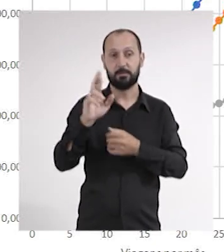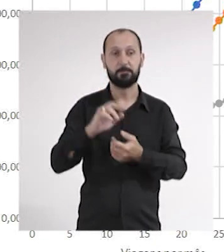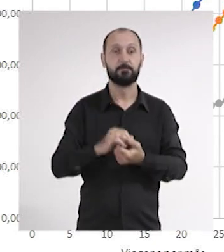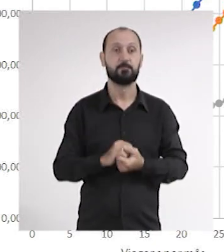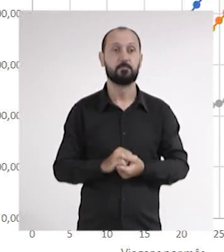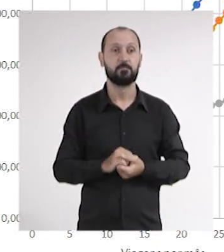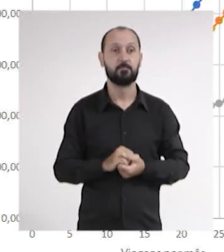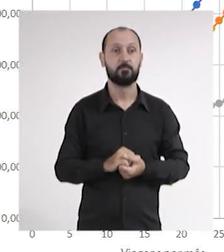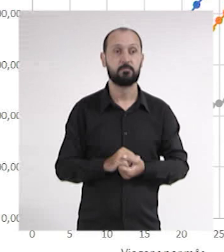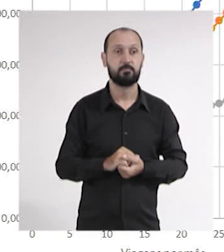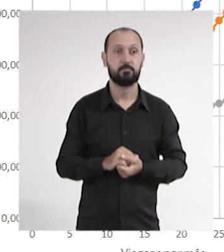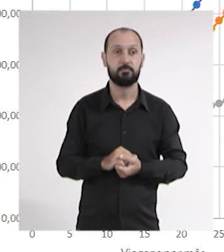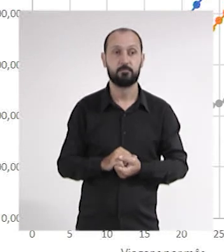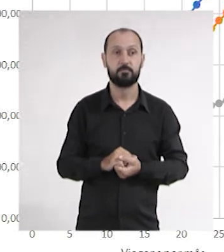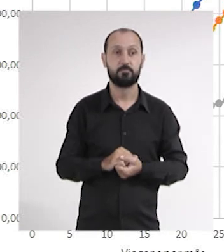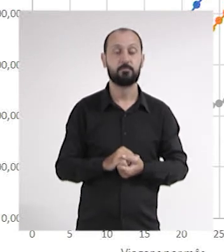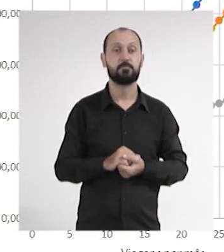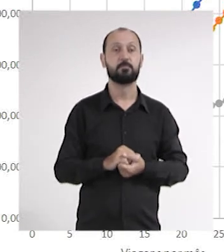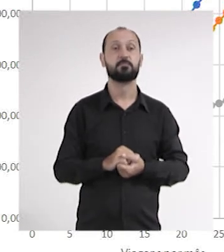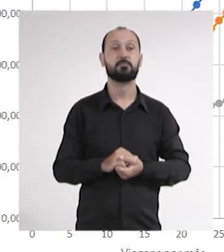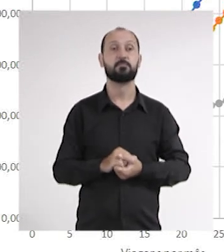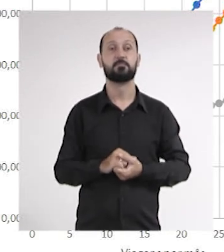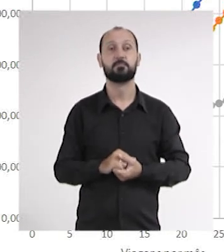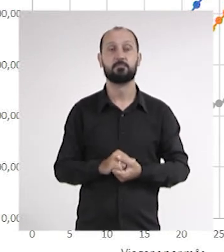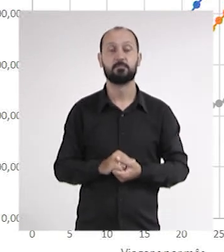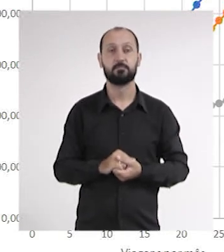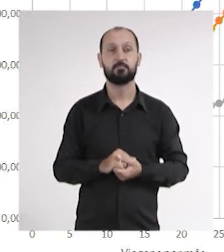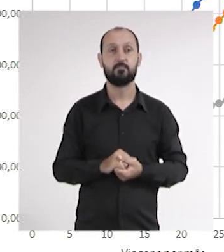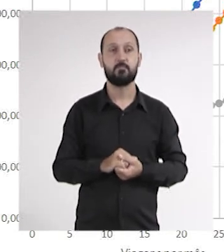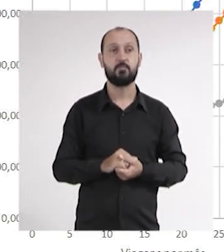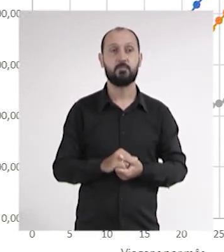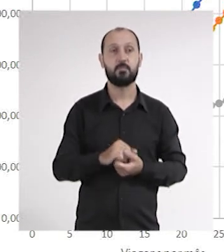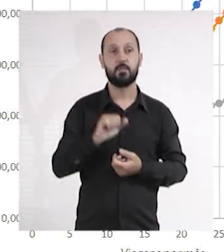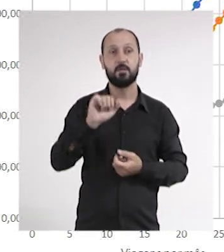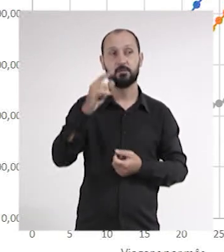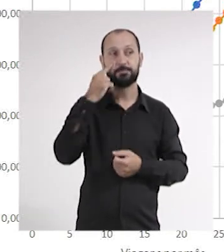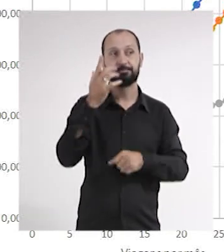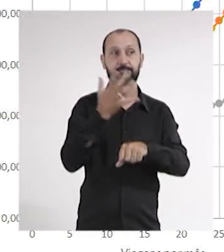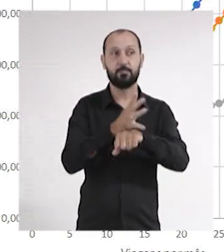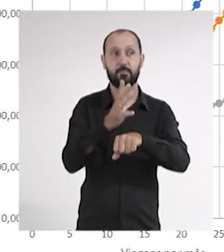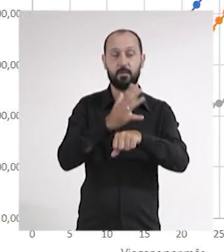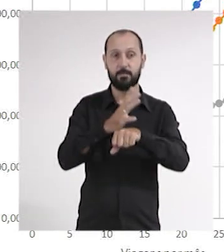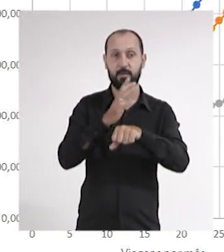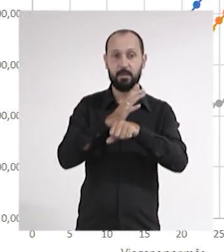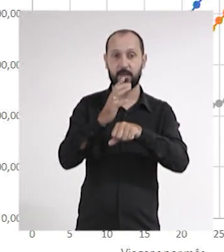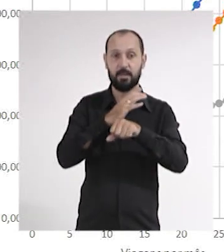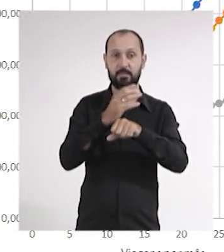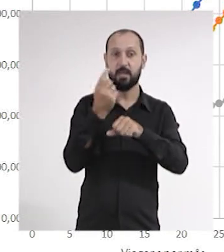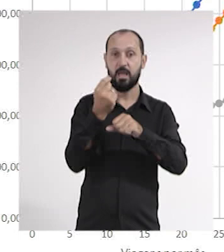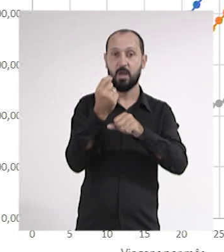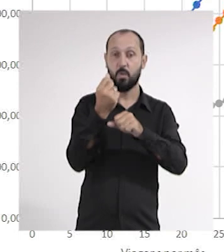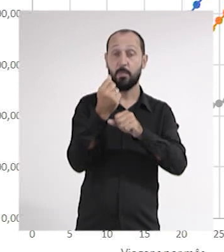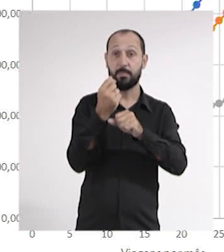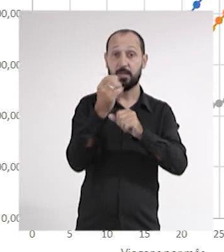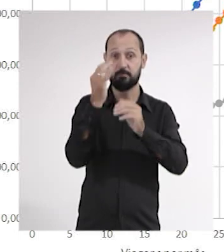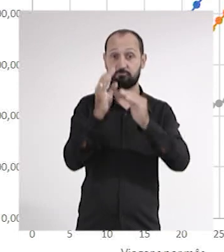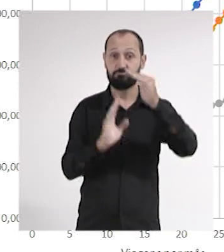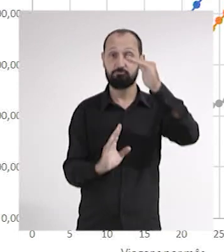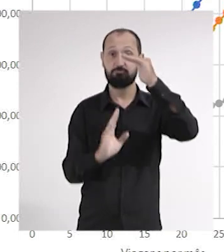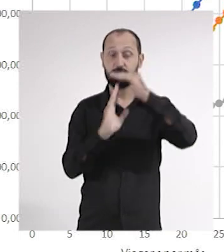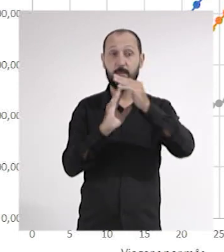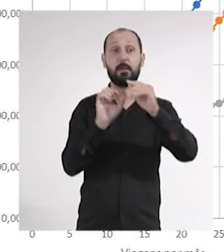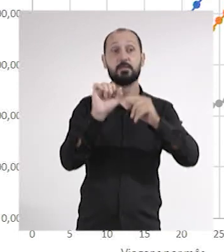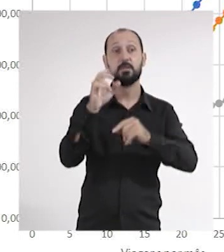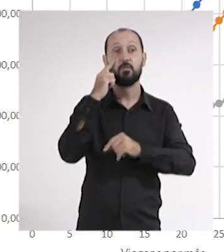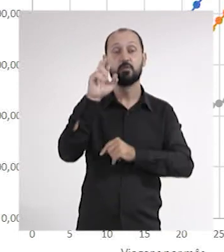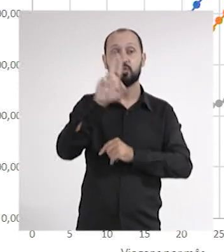570,57. Isso, me corrijam, por favor, se eu errar. Se praticada a tarifa teto. Porém, com o desconto de usuário